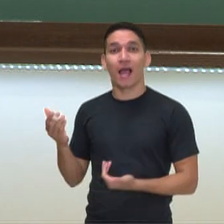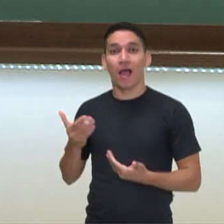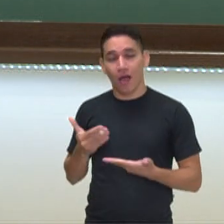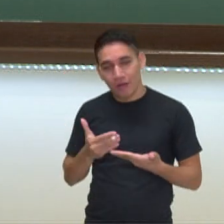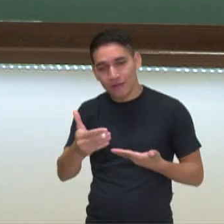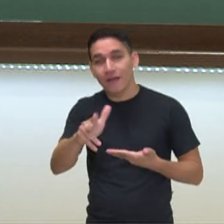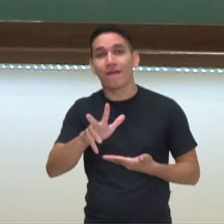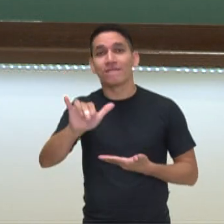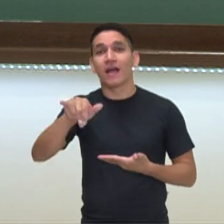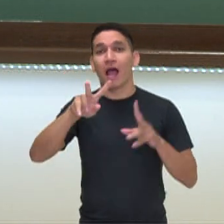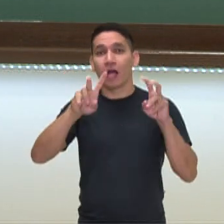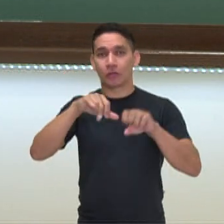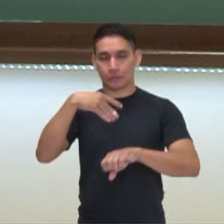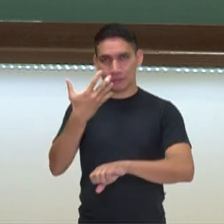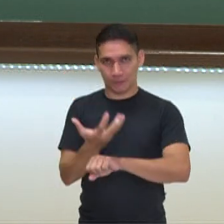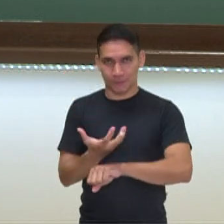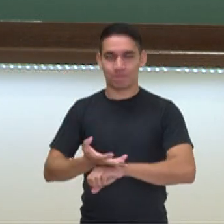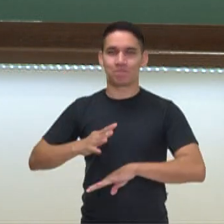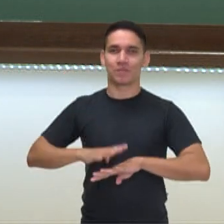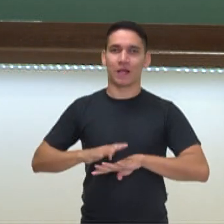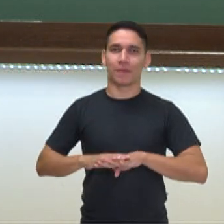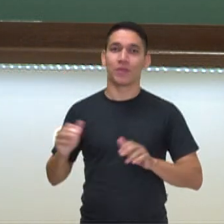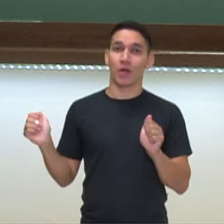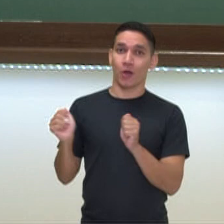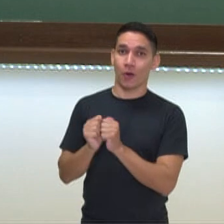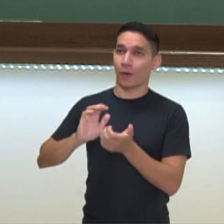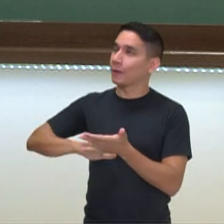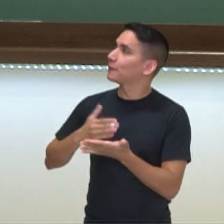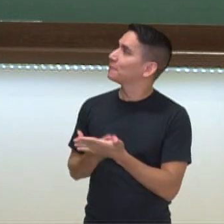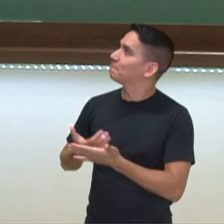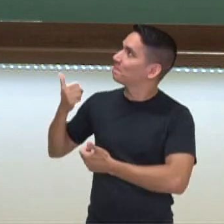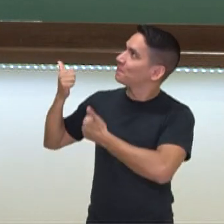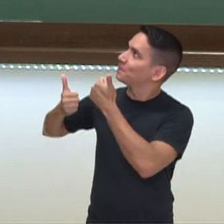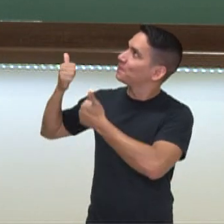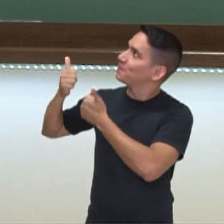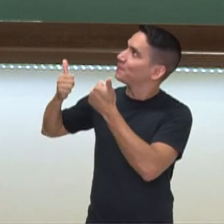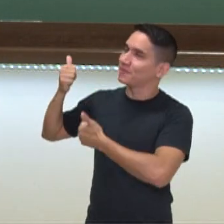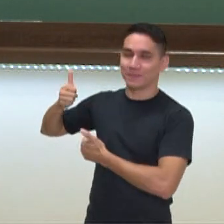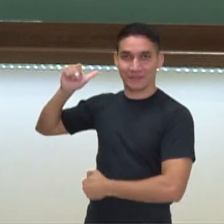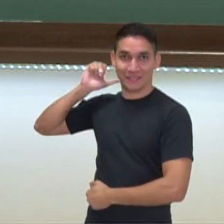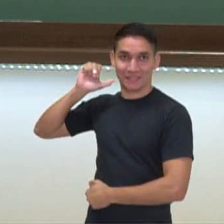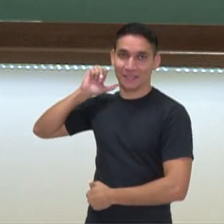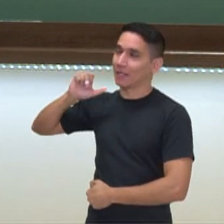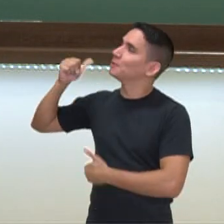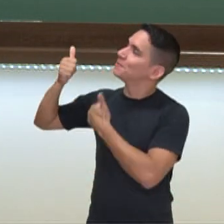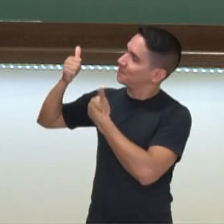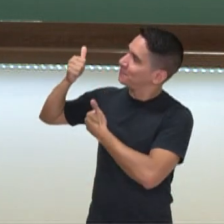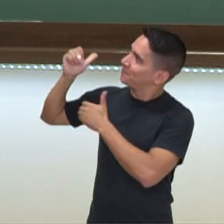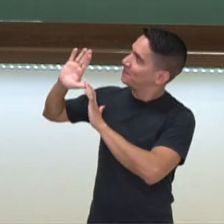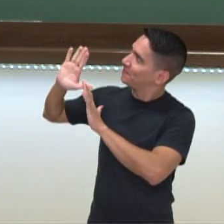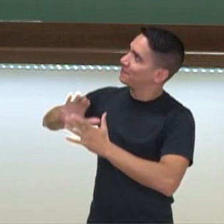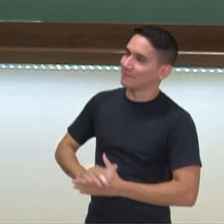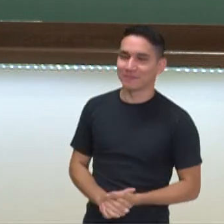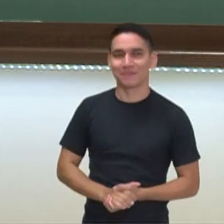trabalhar matemática. E hoje nós estamos aqui com o nosso intérprete, o Ezion. Tudo bem,